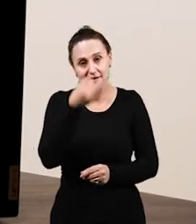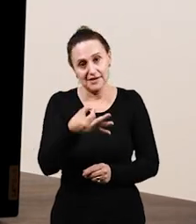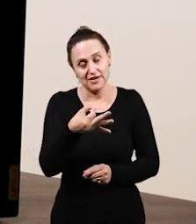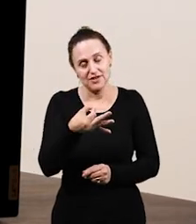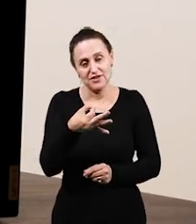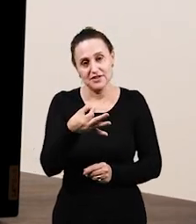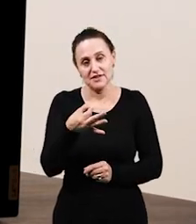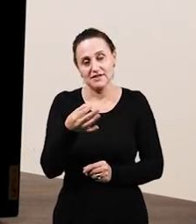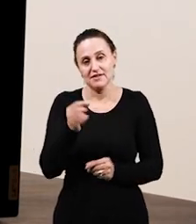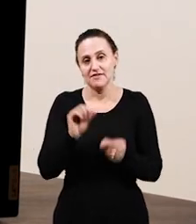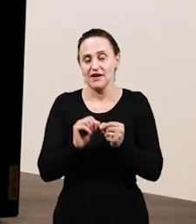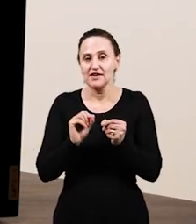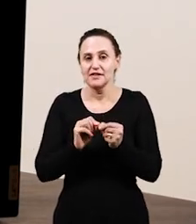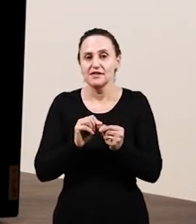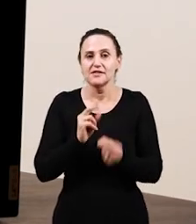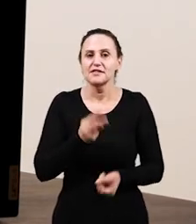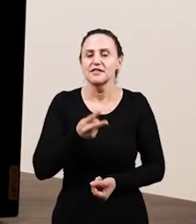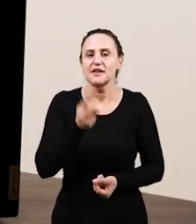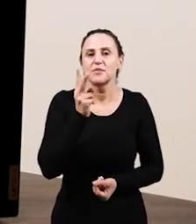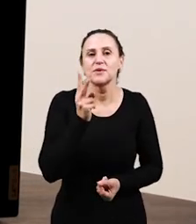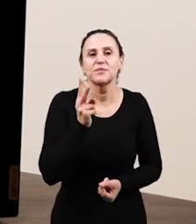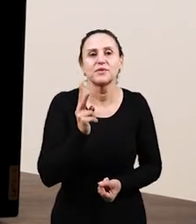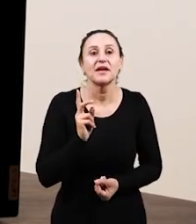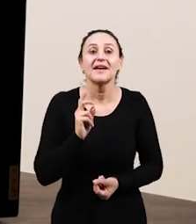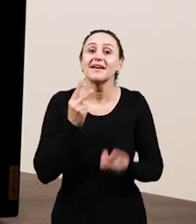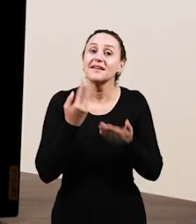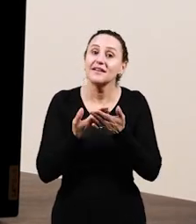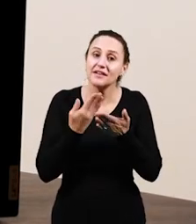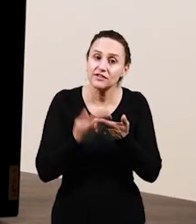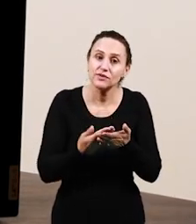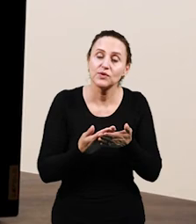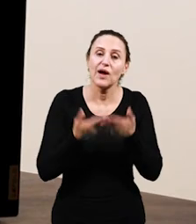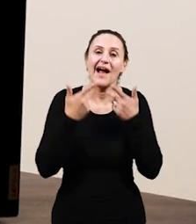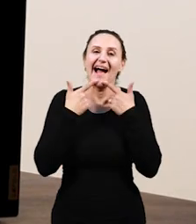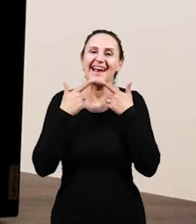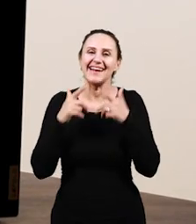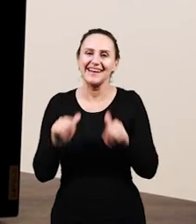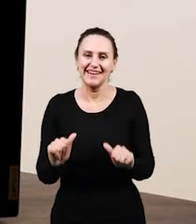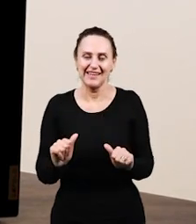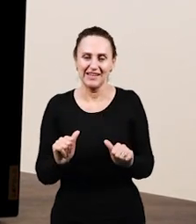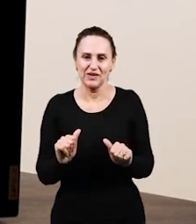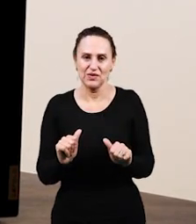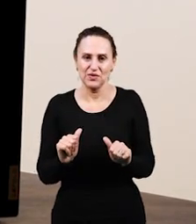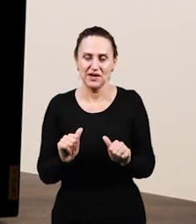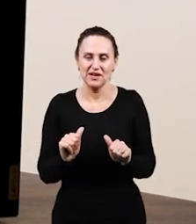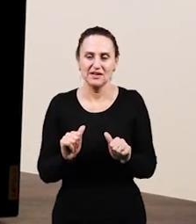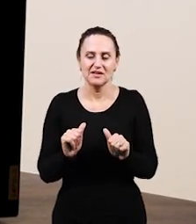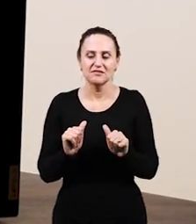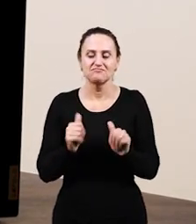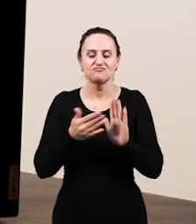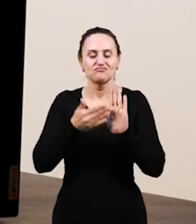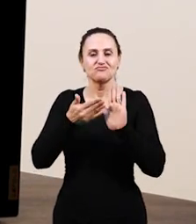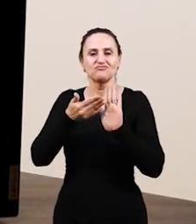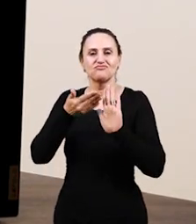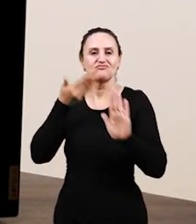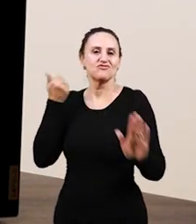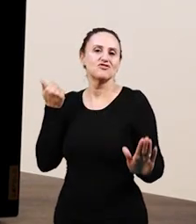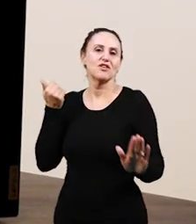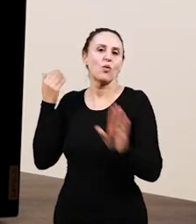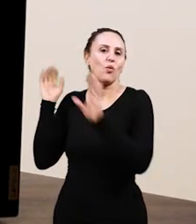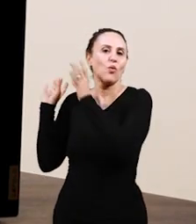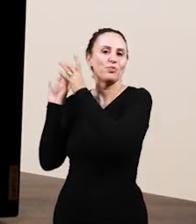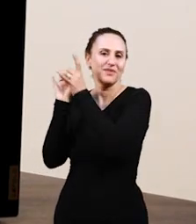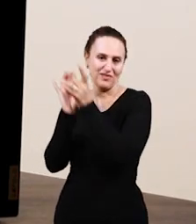que se peça e sempre como é que ele estudou a a língua desvinculada do contexto da